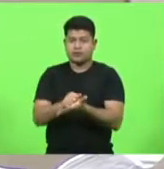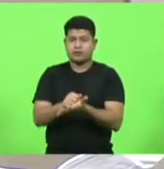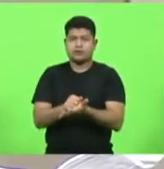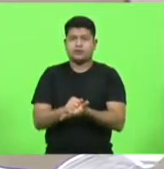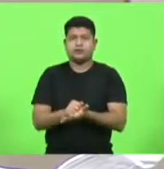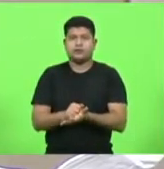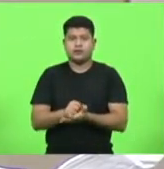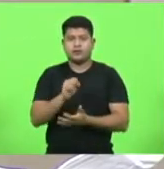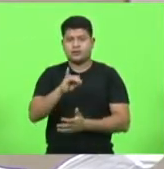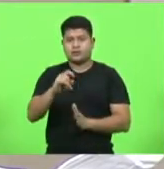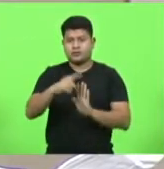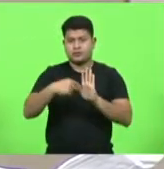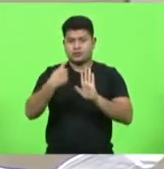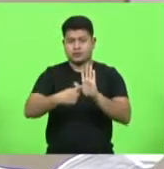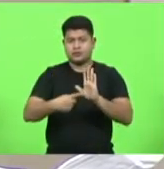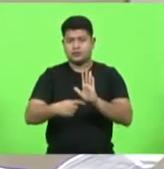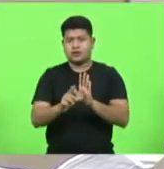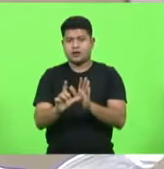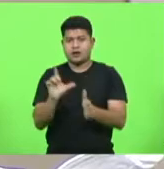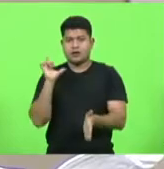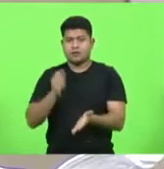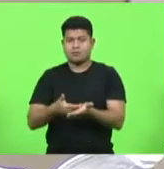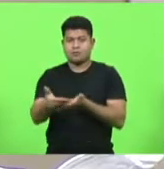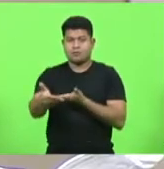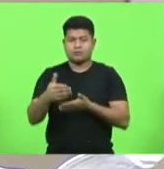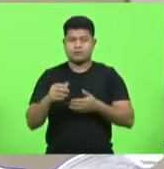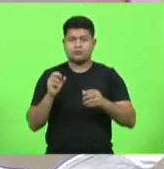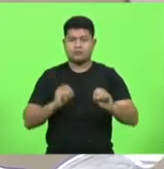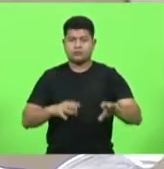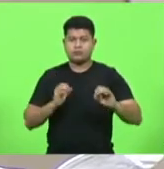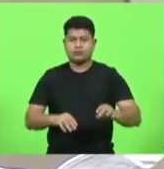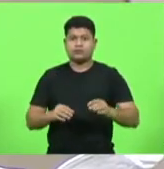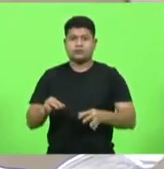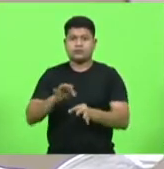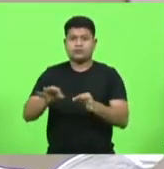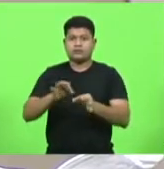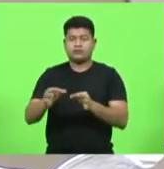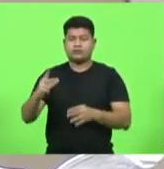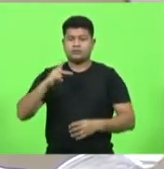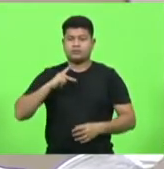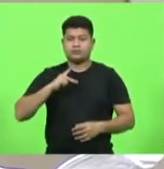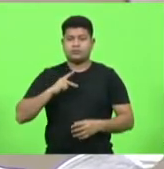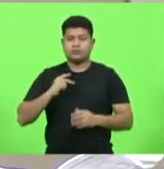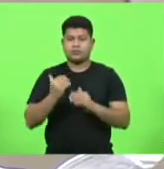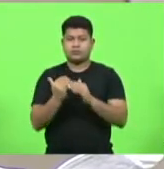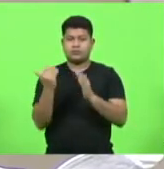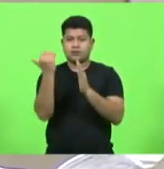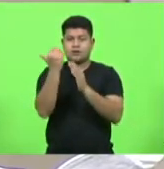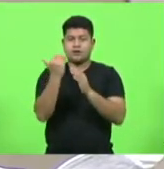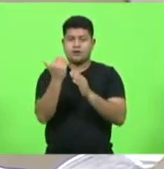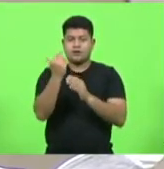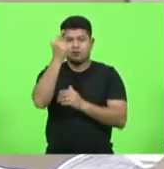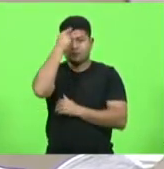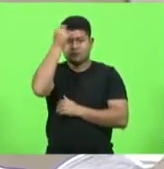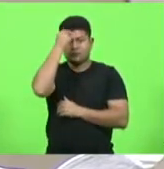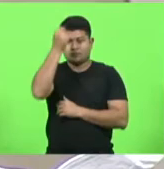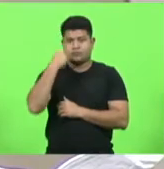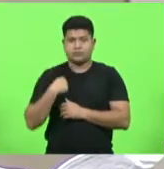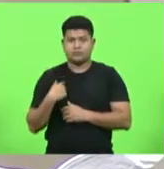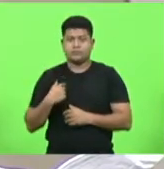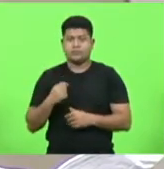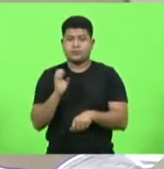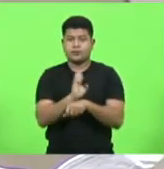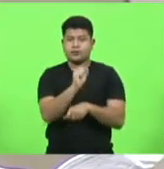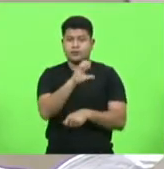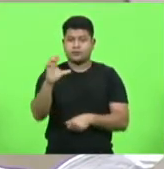de cancelamento antes do início das aulas nas instituições privadas de ensino superior no estado de Santa Catarina, Dentro